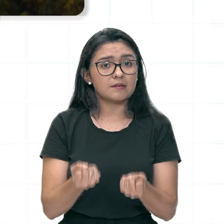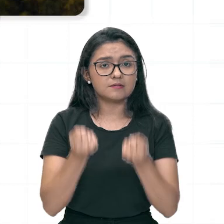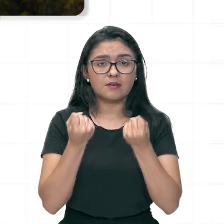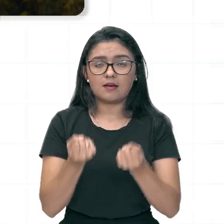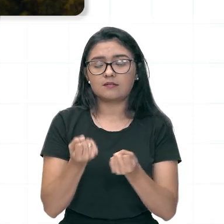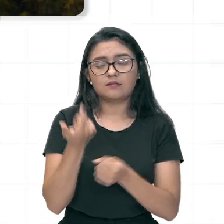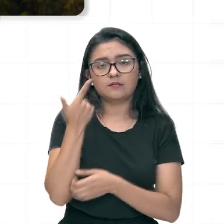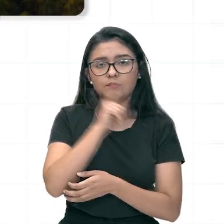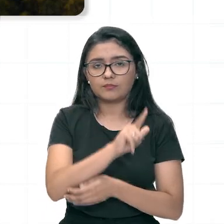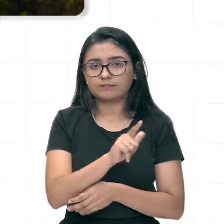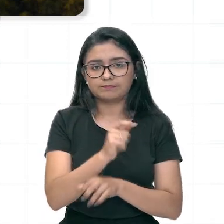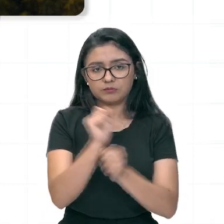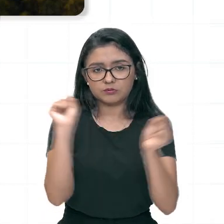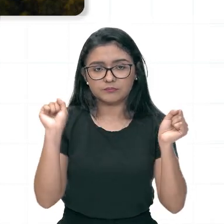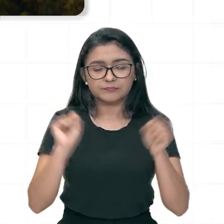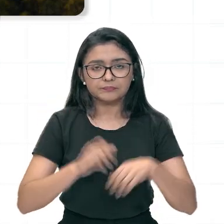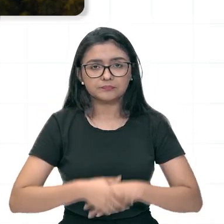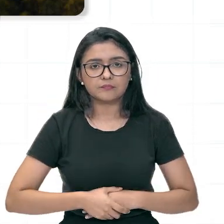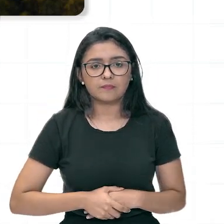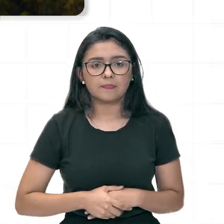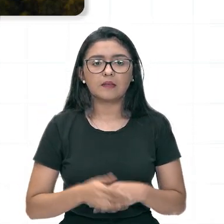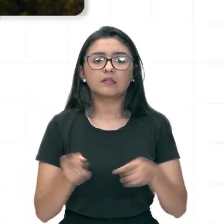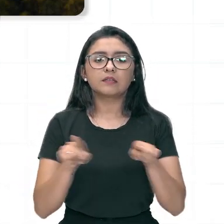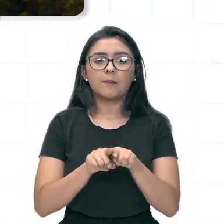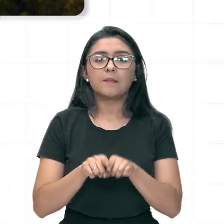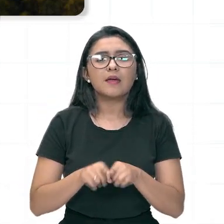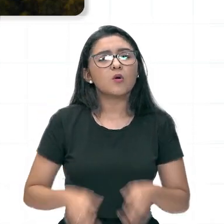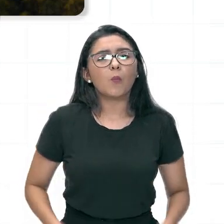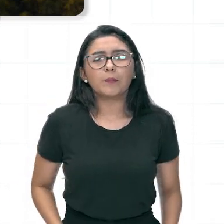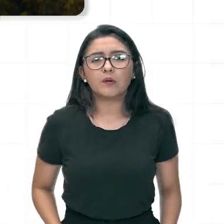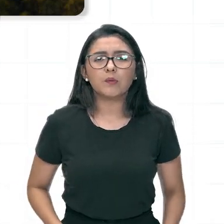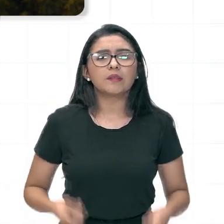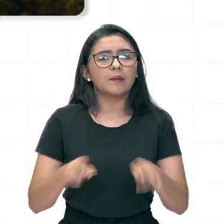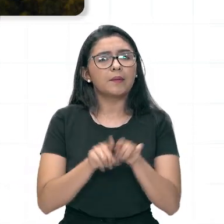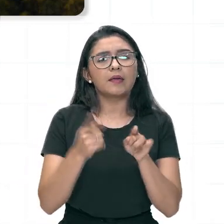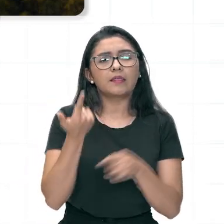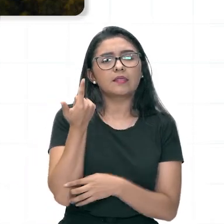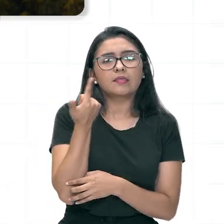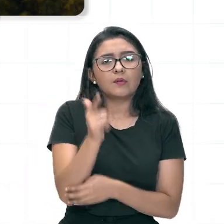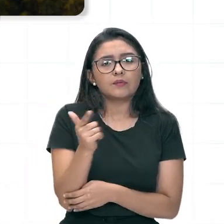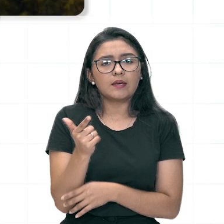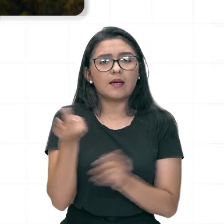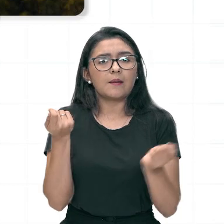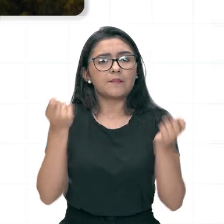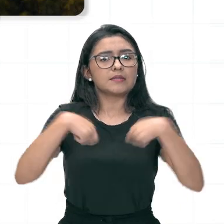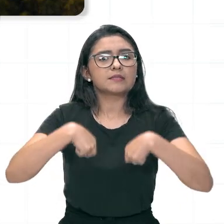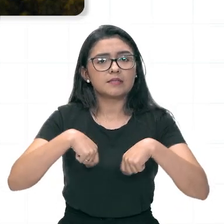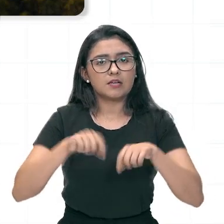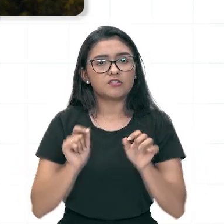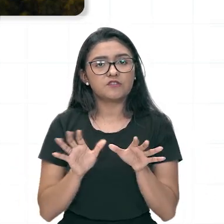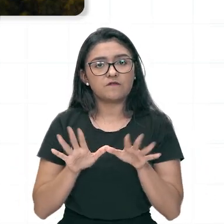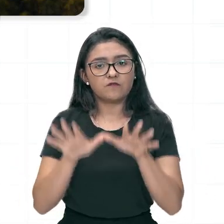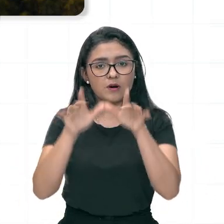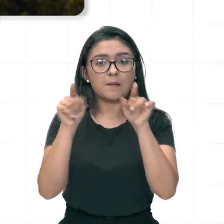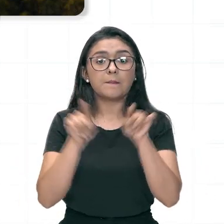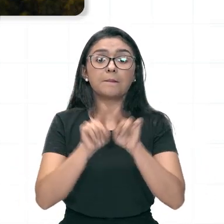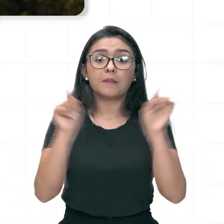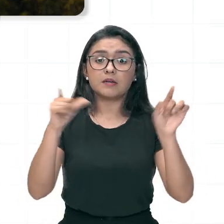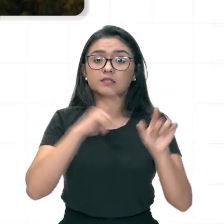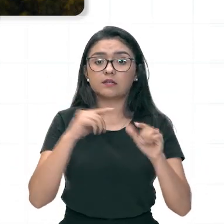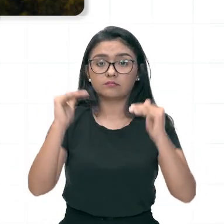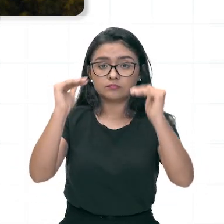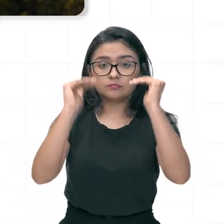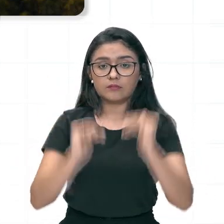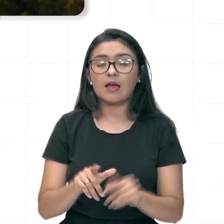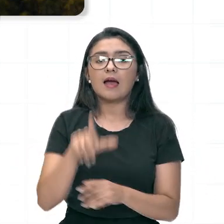Ela não conseguiria alçar voos muito grandes. O pinguim também não tem a capacidade de voar, mas nós temos ali abaixo as araras que